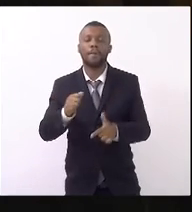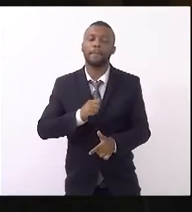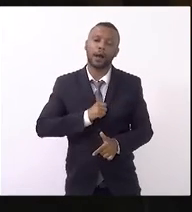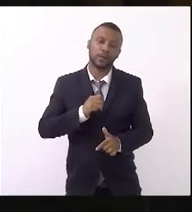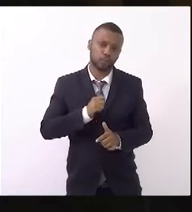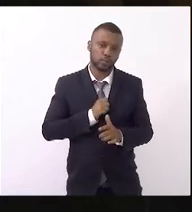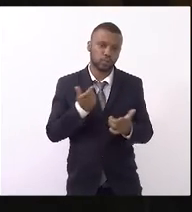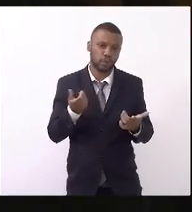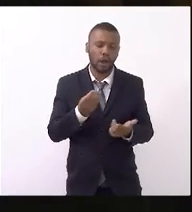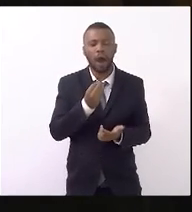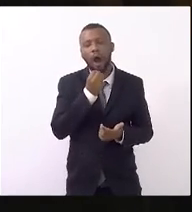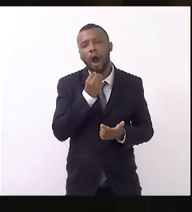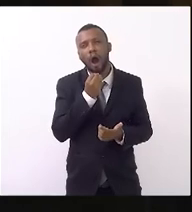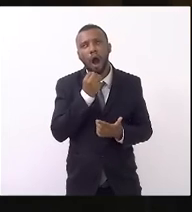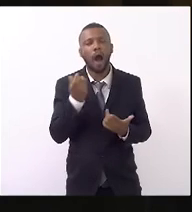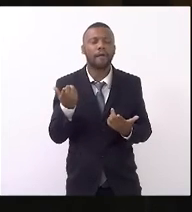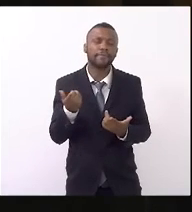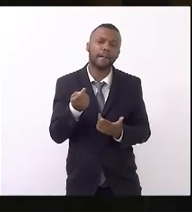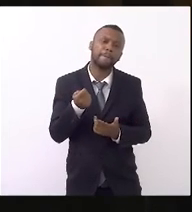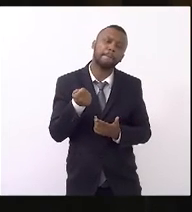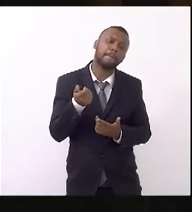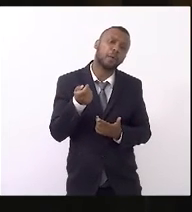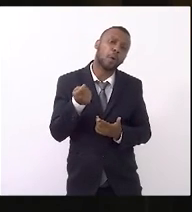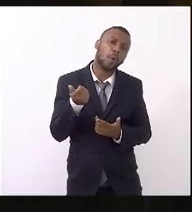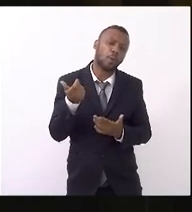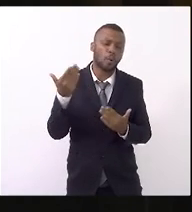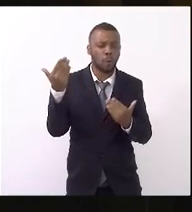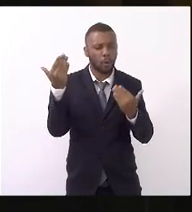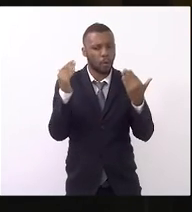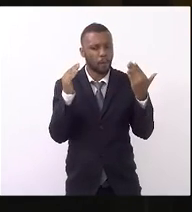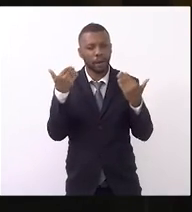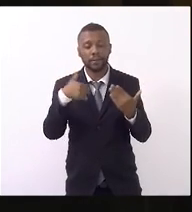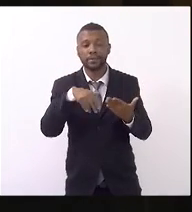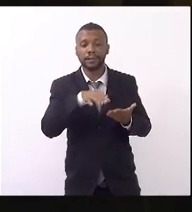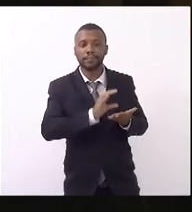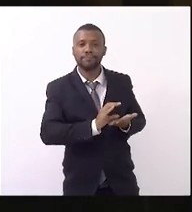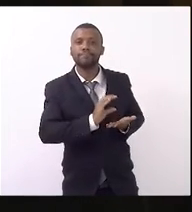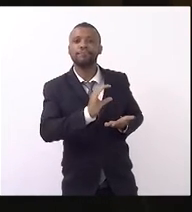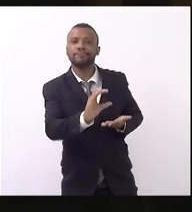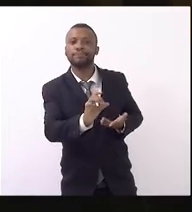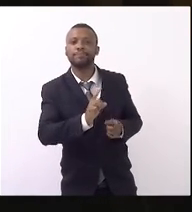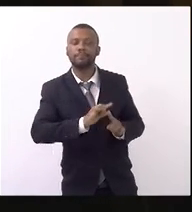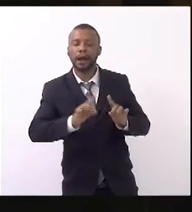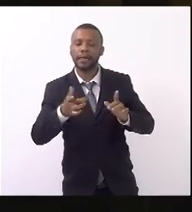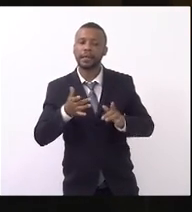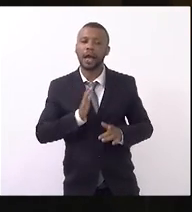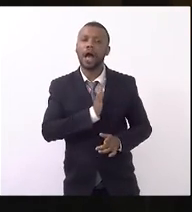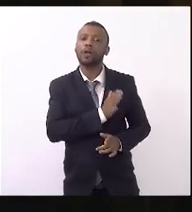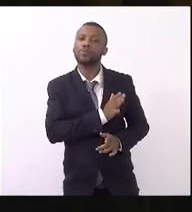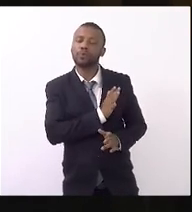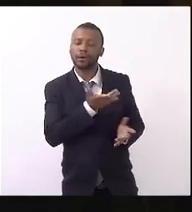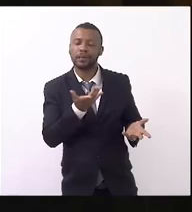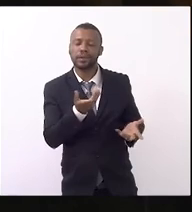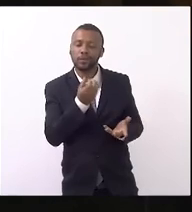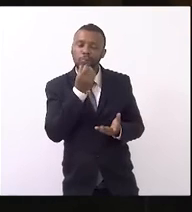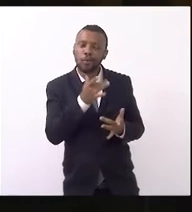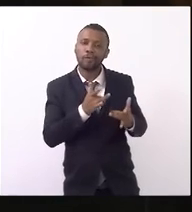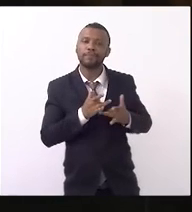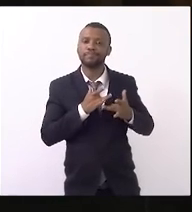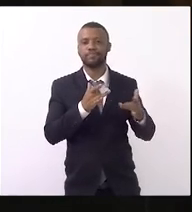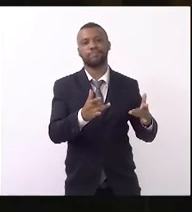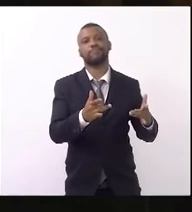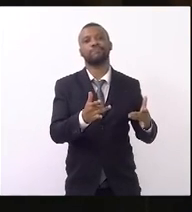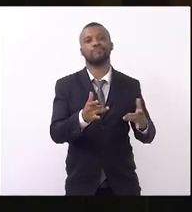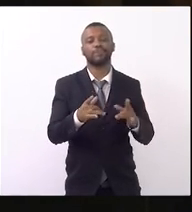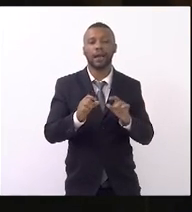que vai ser sempre pouco, né, para quem está recebendo lá do outro lado, mas é de coração, é de bom agrado tudo que a Assembleia vem fazendo